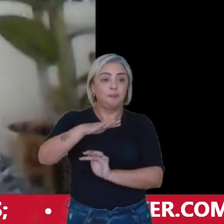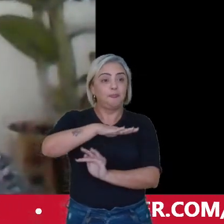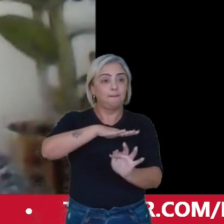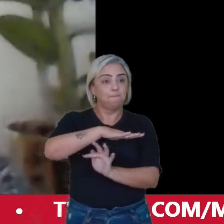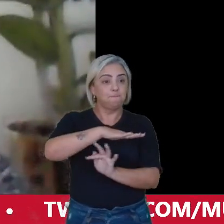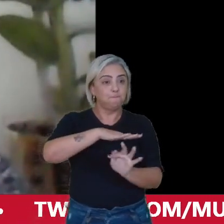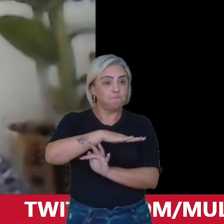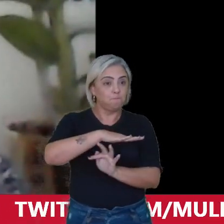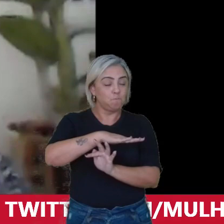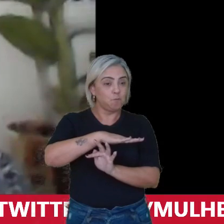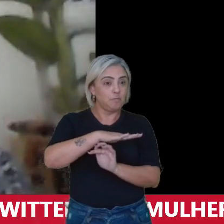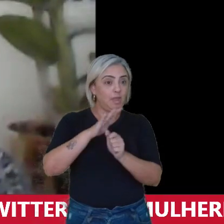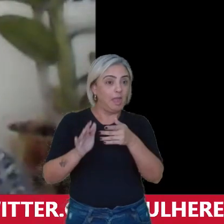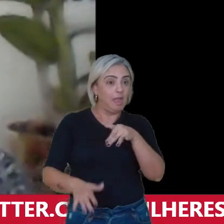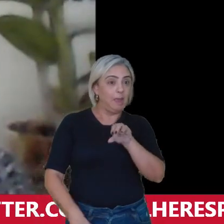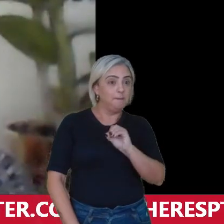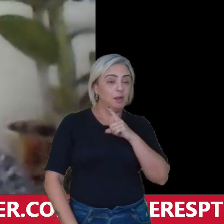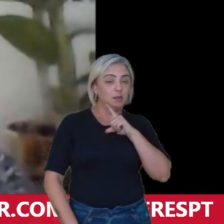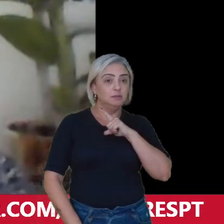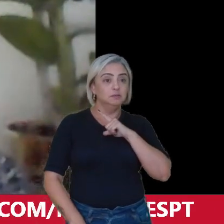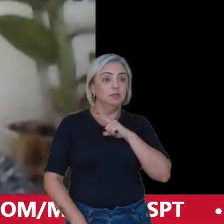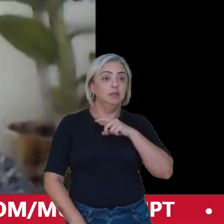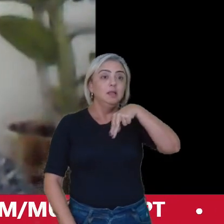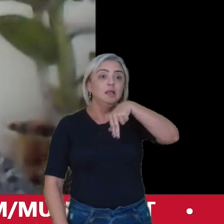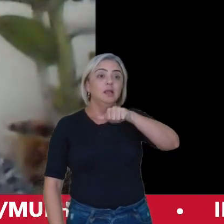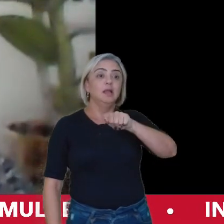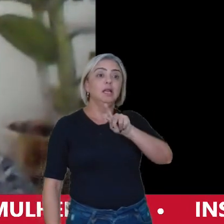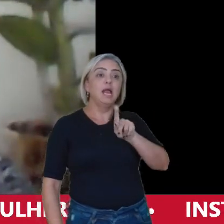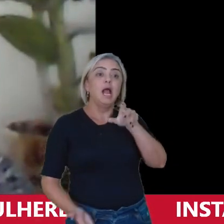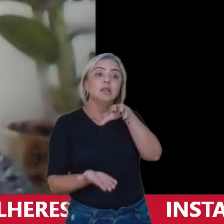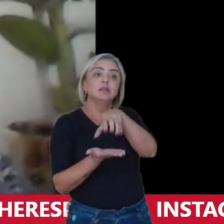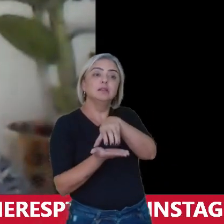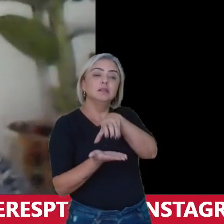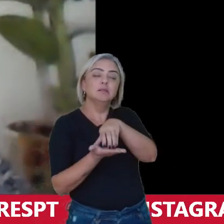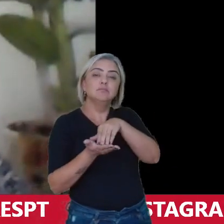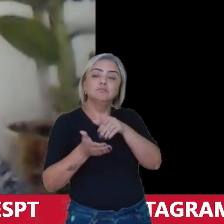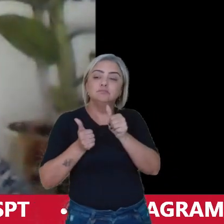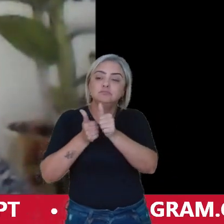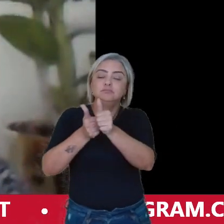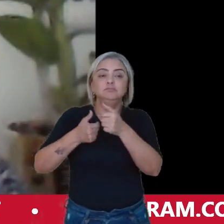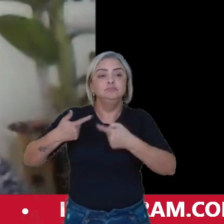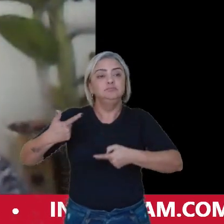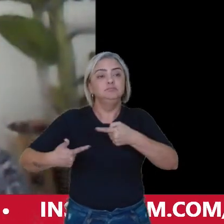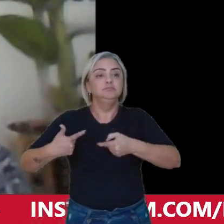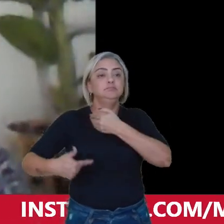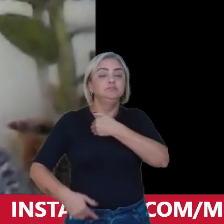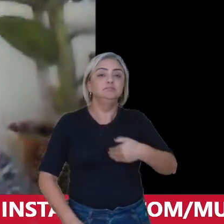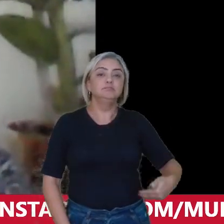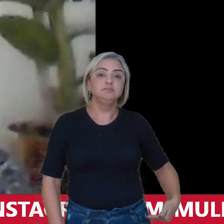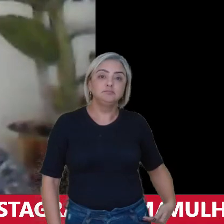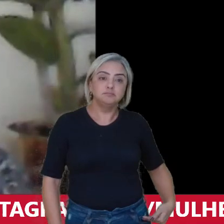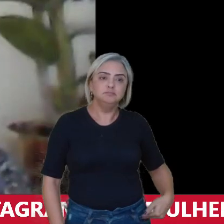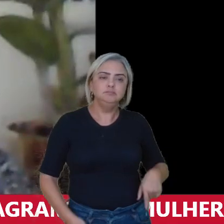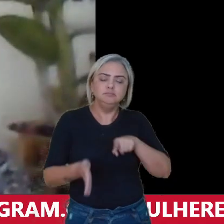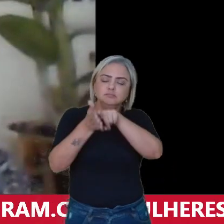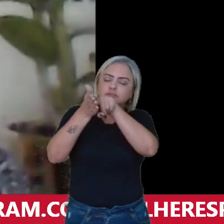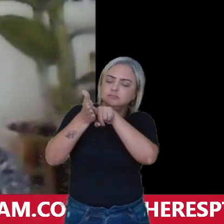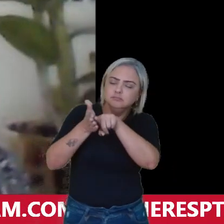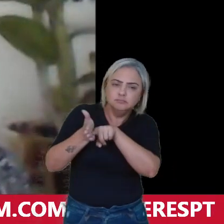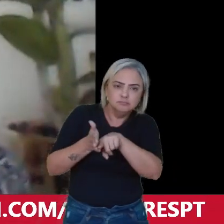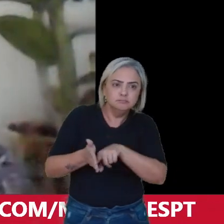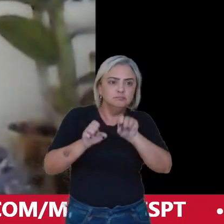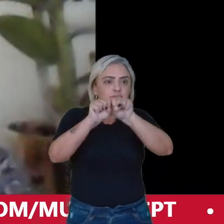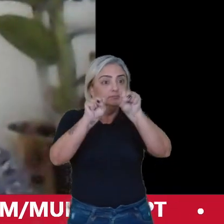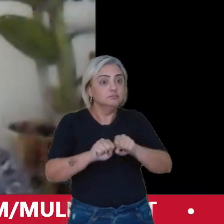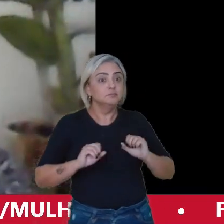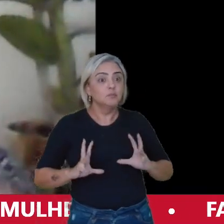Perseu Abramo tem preparado o NAP, que é o Núcleo de Acompanhamento das Políticas Públicas, que é um estudo sistematizado